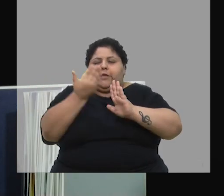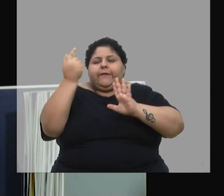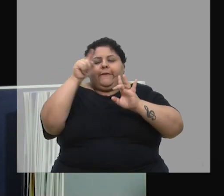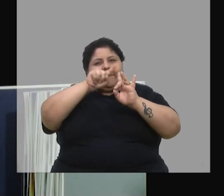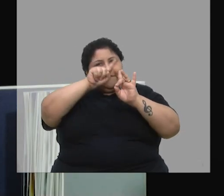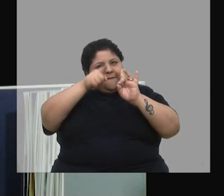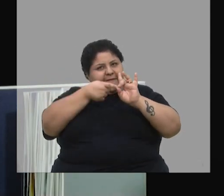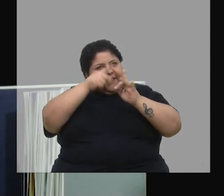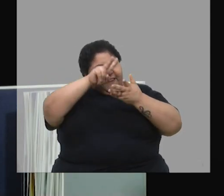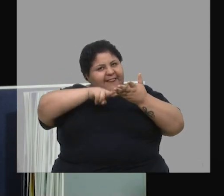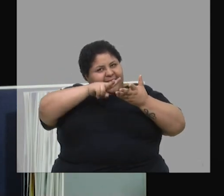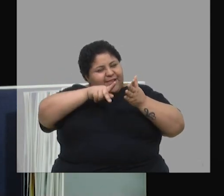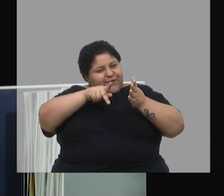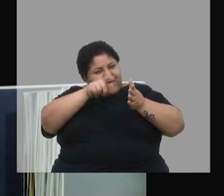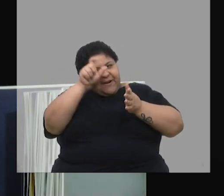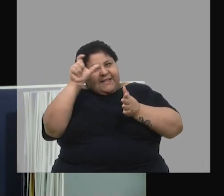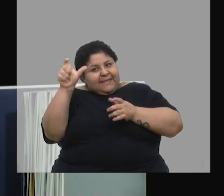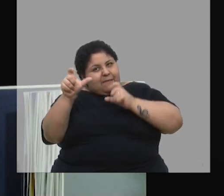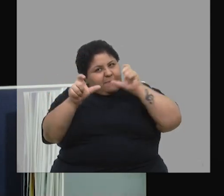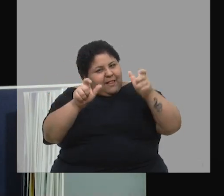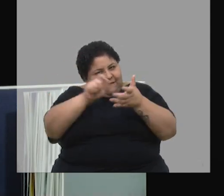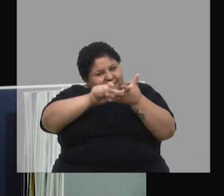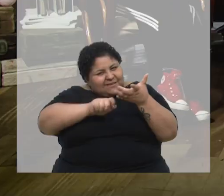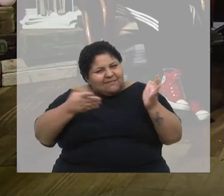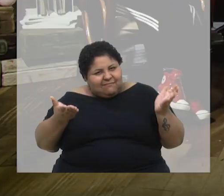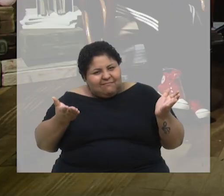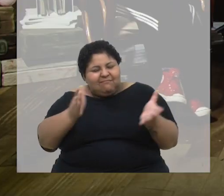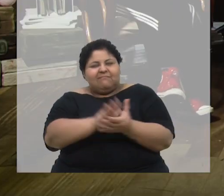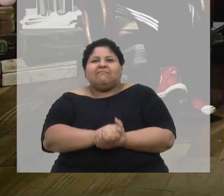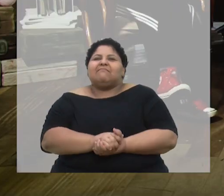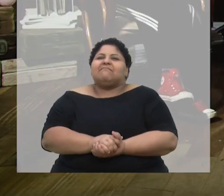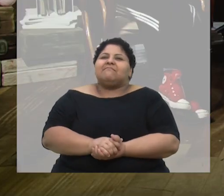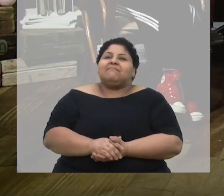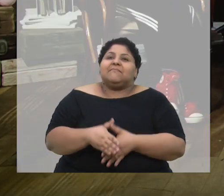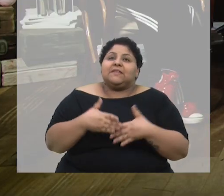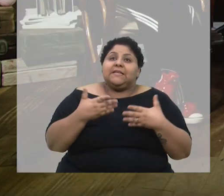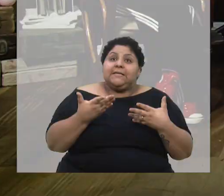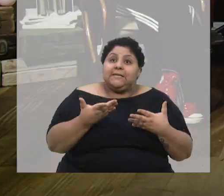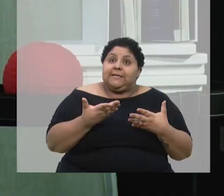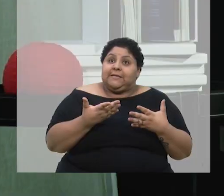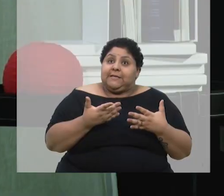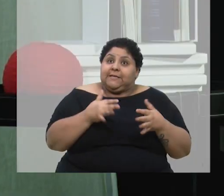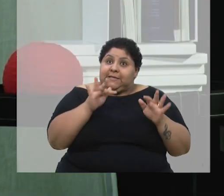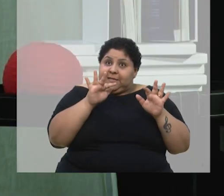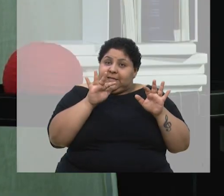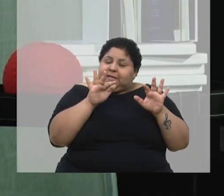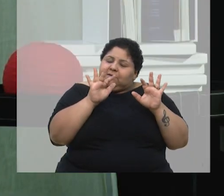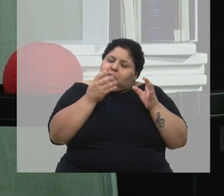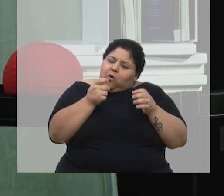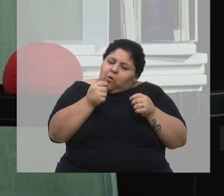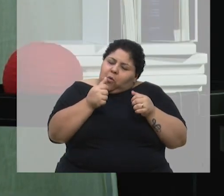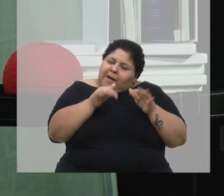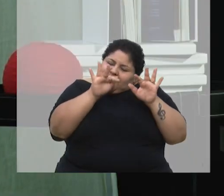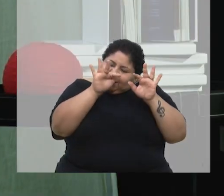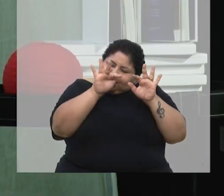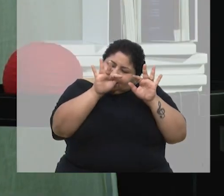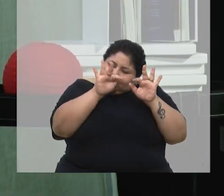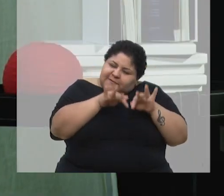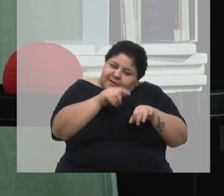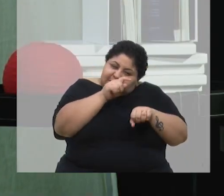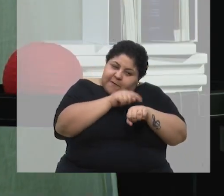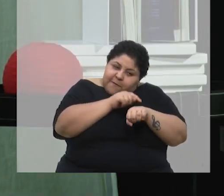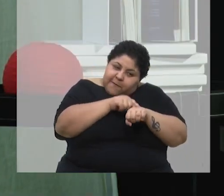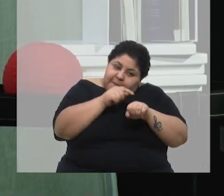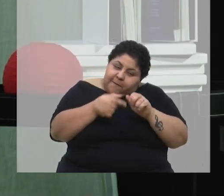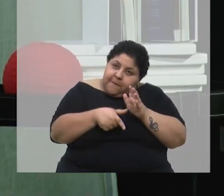né? Mas esse leitor da palavra escrita no futuro. Então, a gente está encerrando o tempo desse